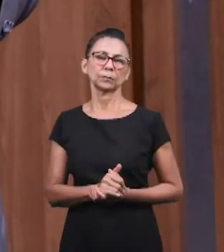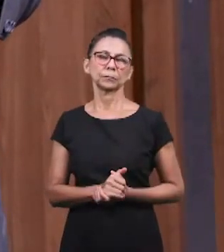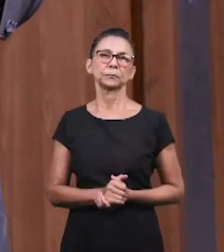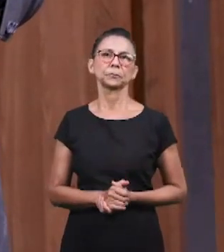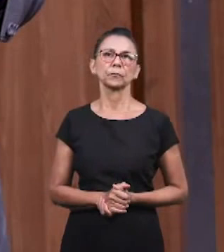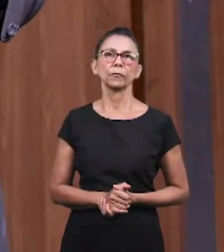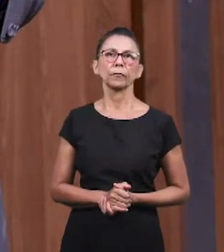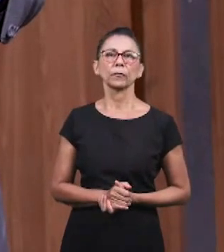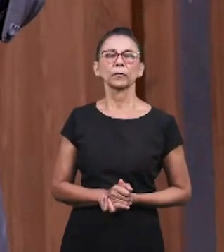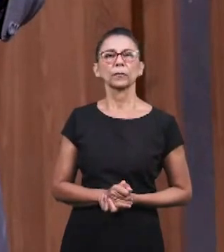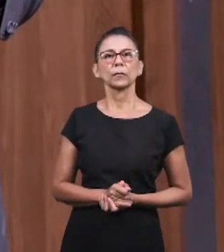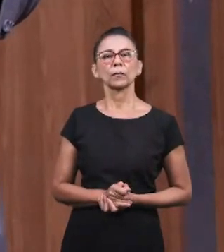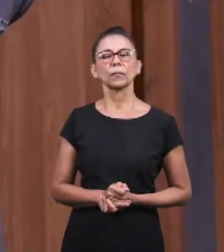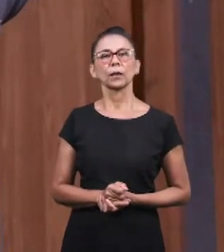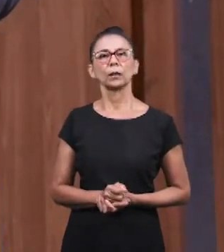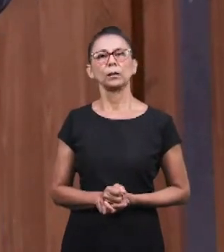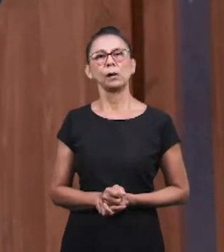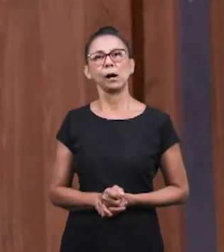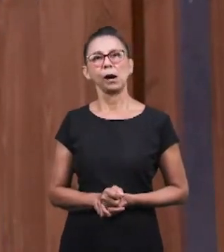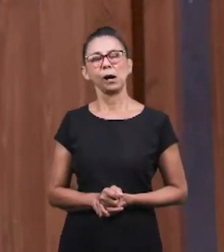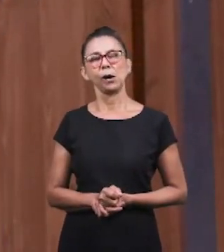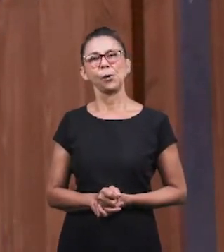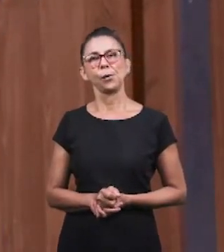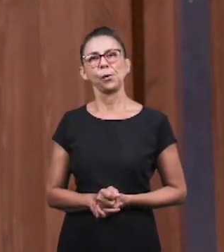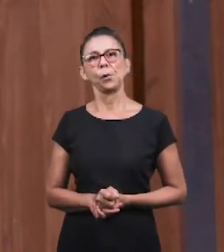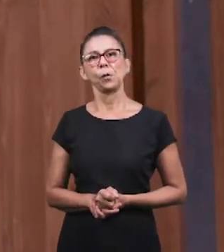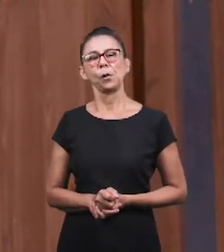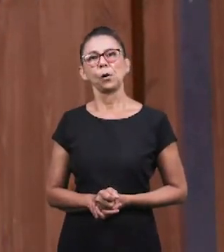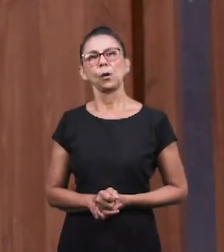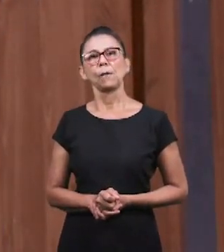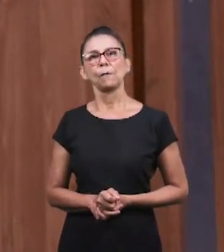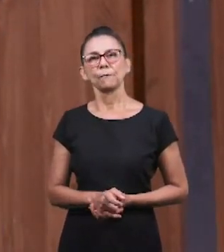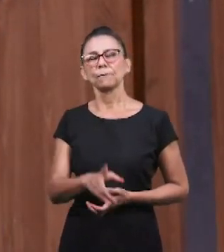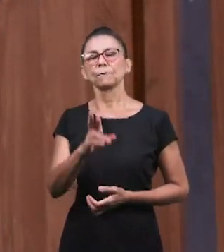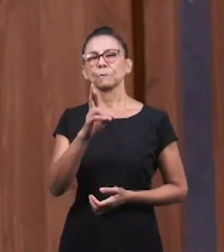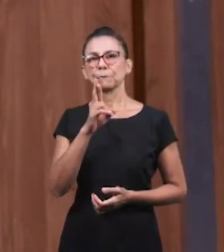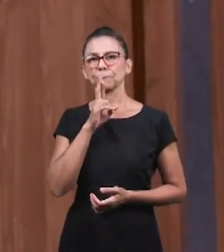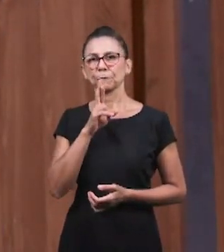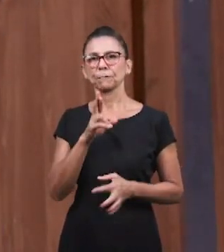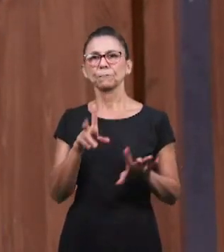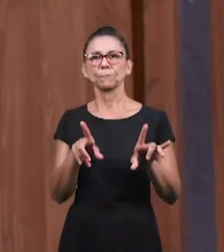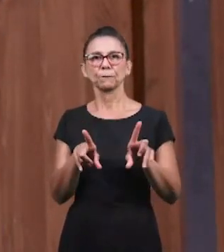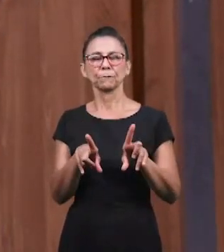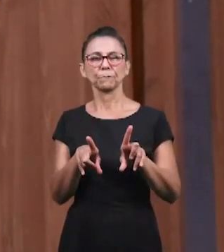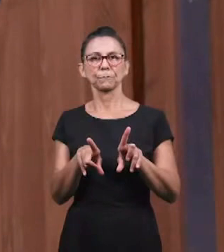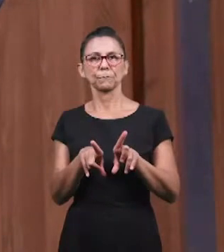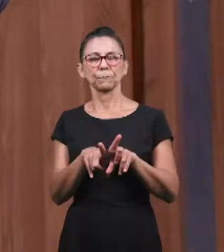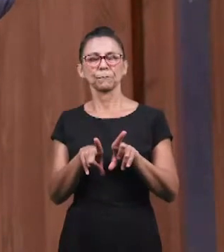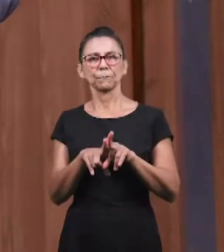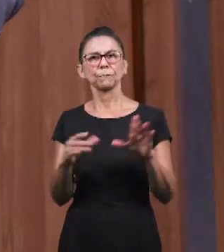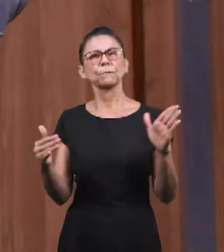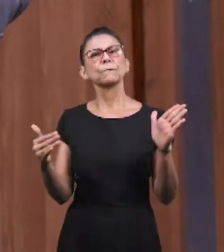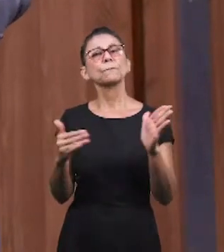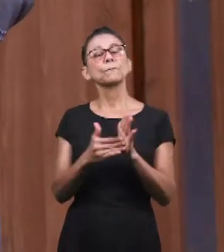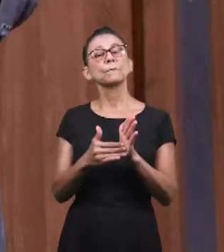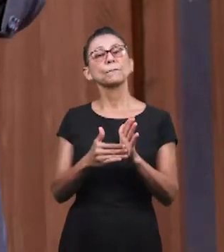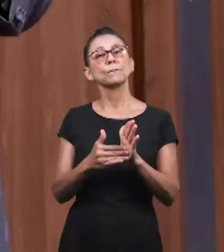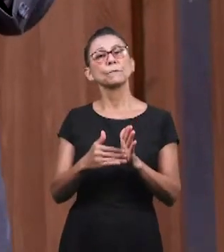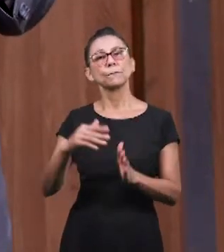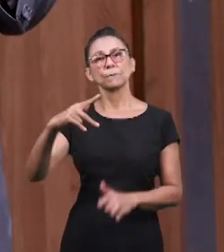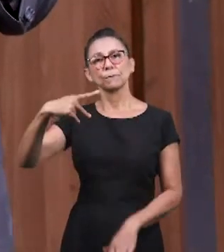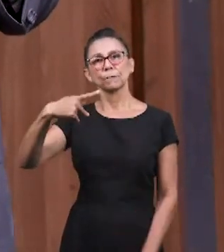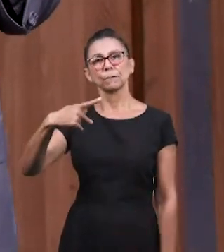Raquel. A Raquel, ela é do grupo de jovens da igreja de Porto, vai dar uma resposta também. E por último, nós teremos o